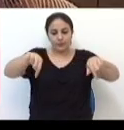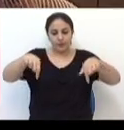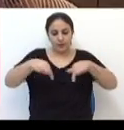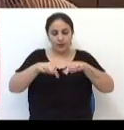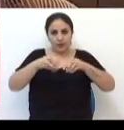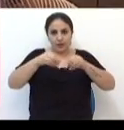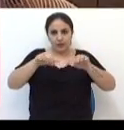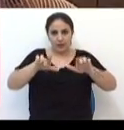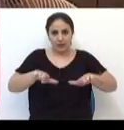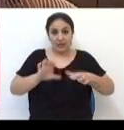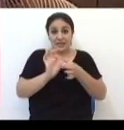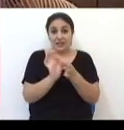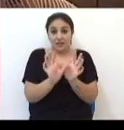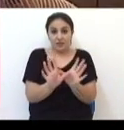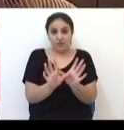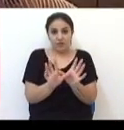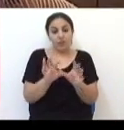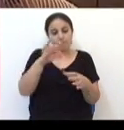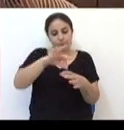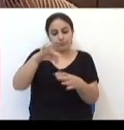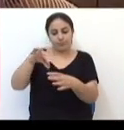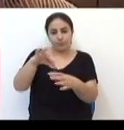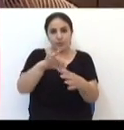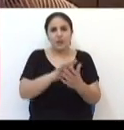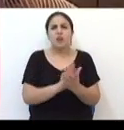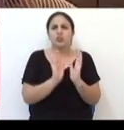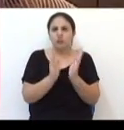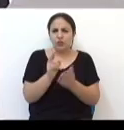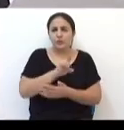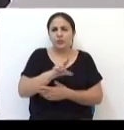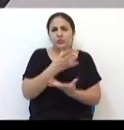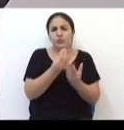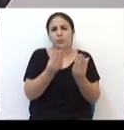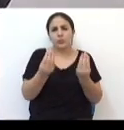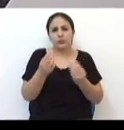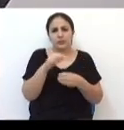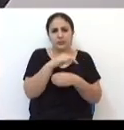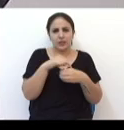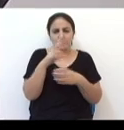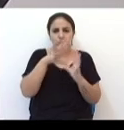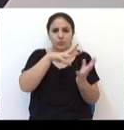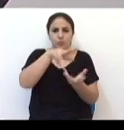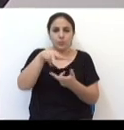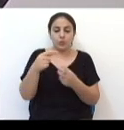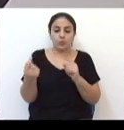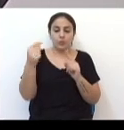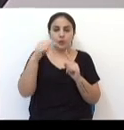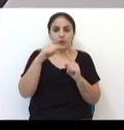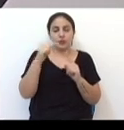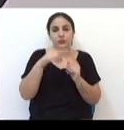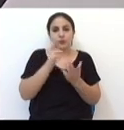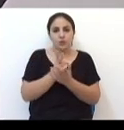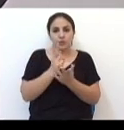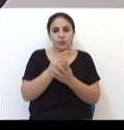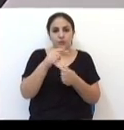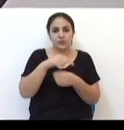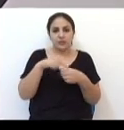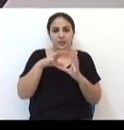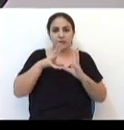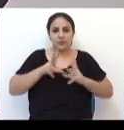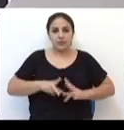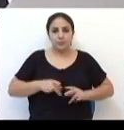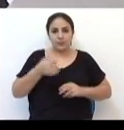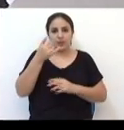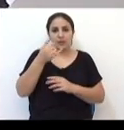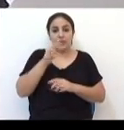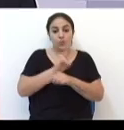Esta legislação já é aplicada em diversas cidades do mundo, com o objetivo de manter a cidade limpa e preservar o